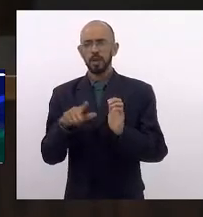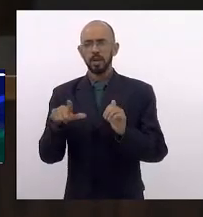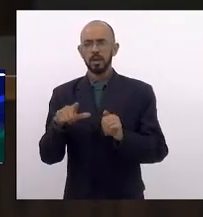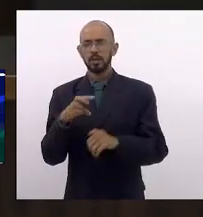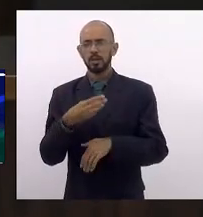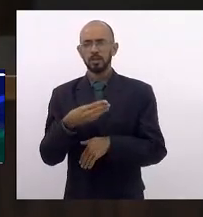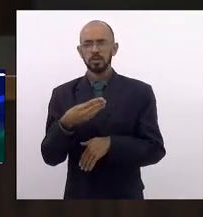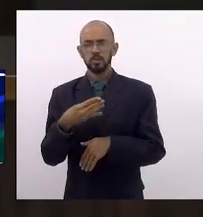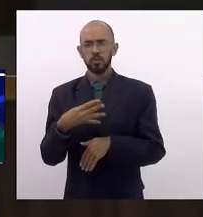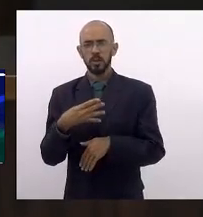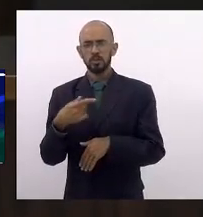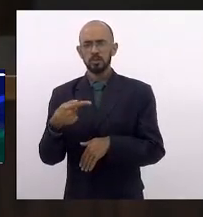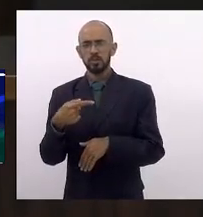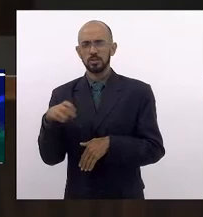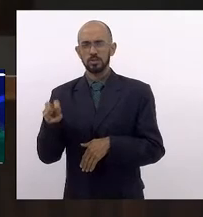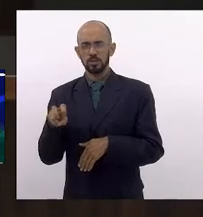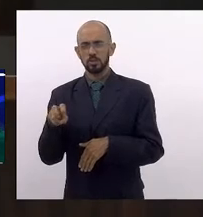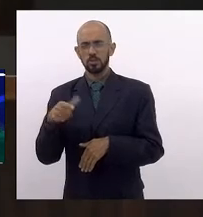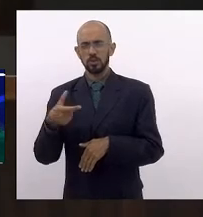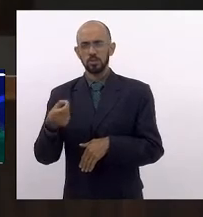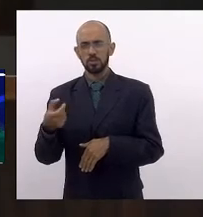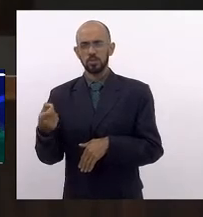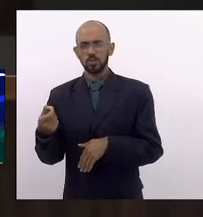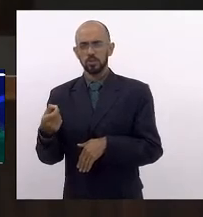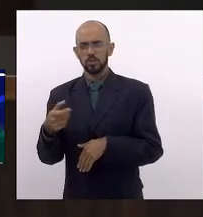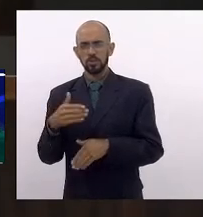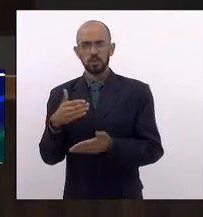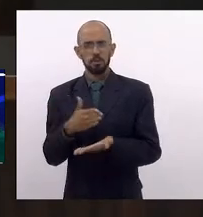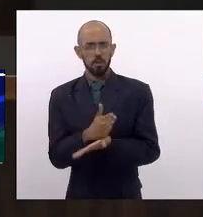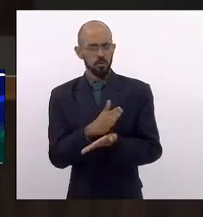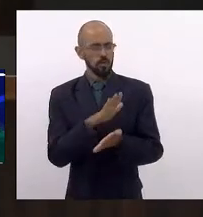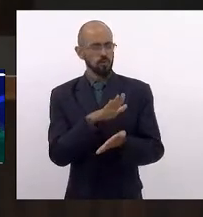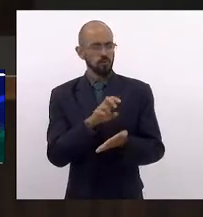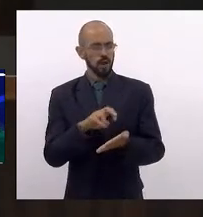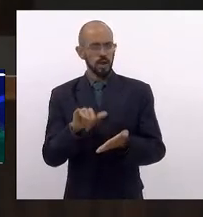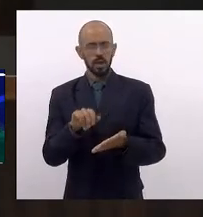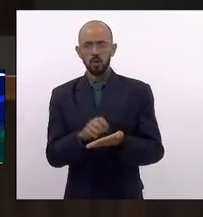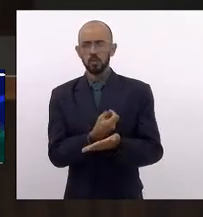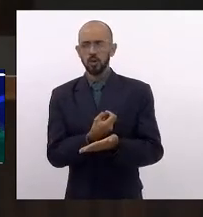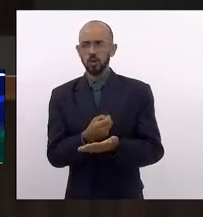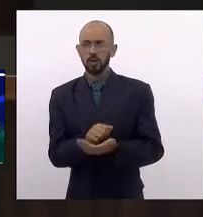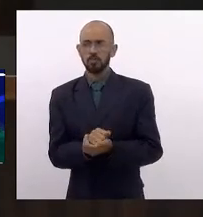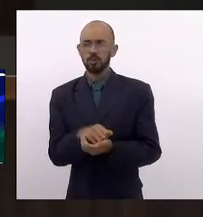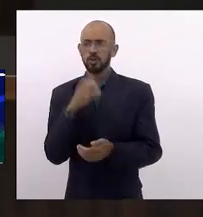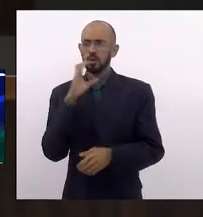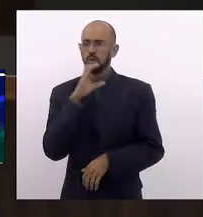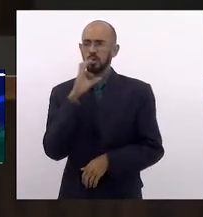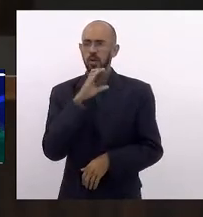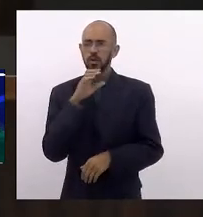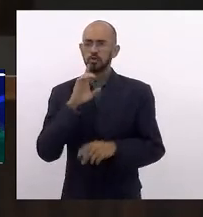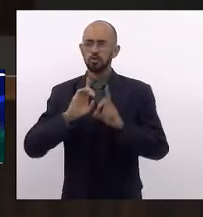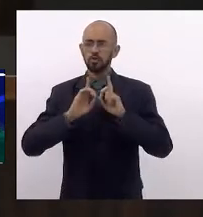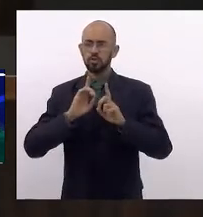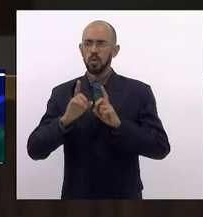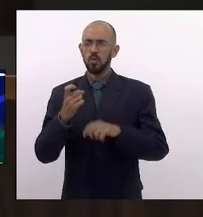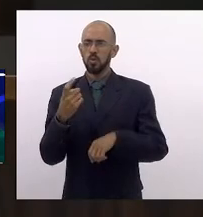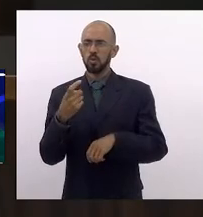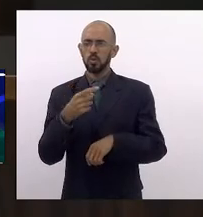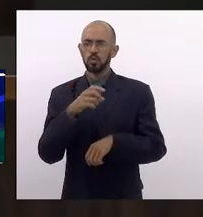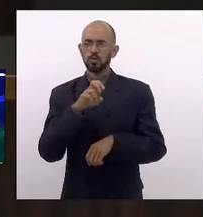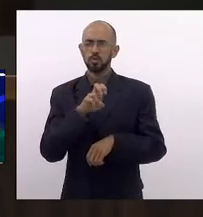quatro 75 de 20 seus que aprovam permaneço Cristão aprovado vai autógrafo em regime de urgência discussão que projeto de lei